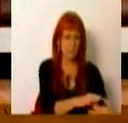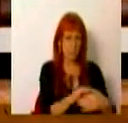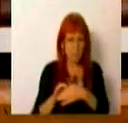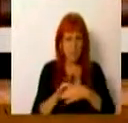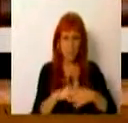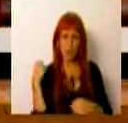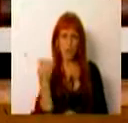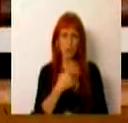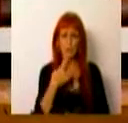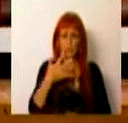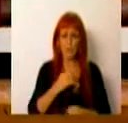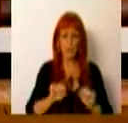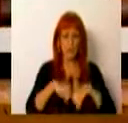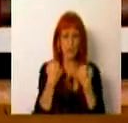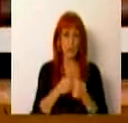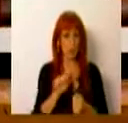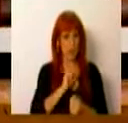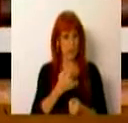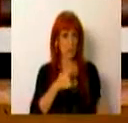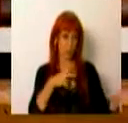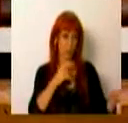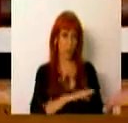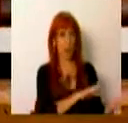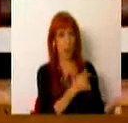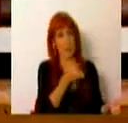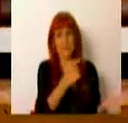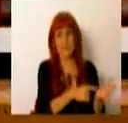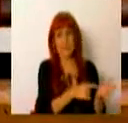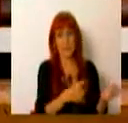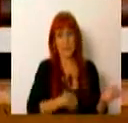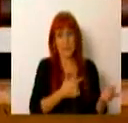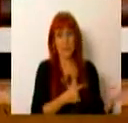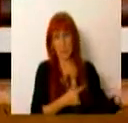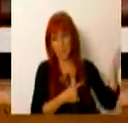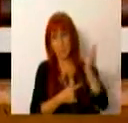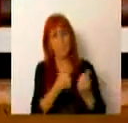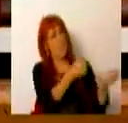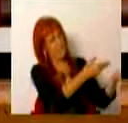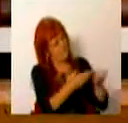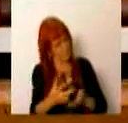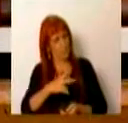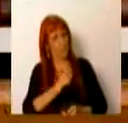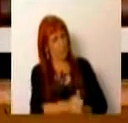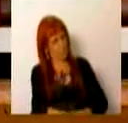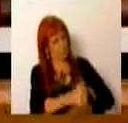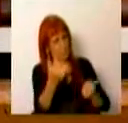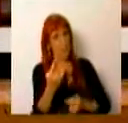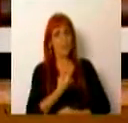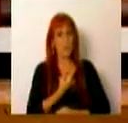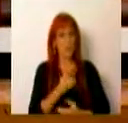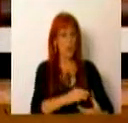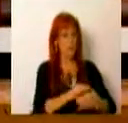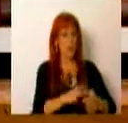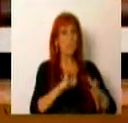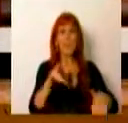solidariedade de toda a sociedade com os nossos compatriotas que agora precisam de sentir que são bem-vindos em Portugal. Um dever de solidariedade